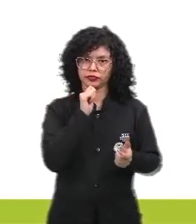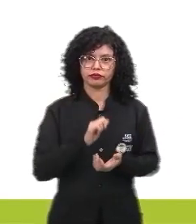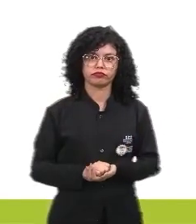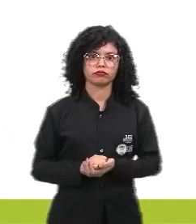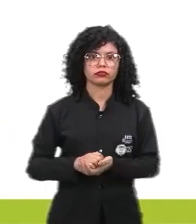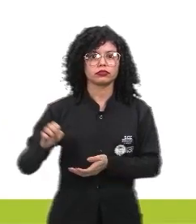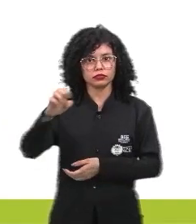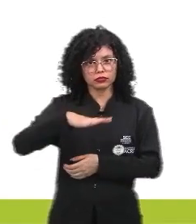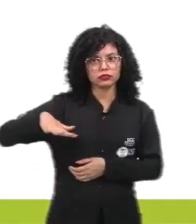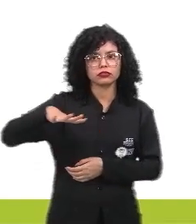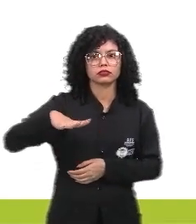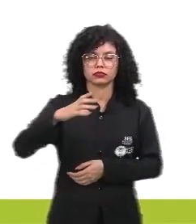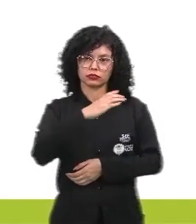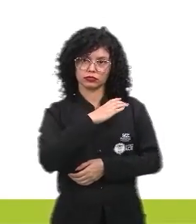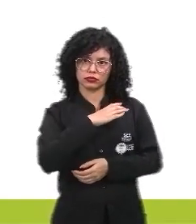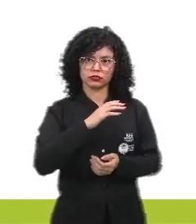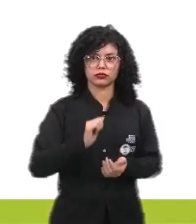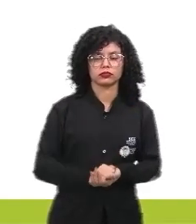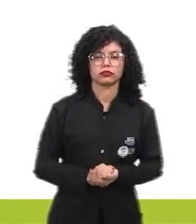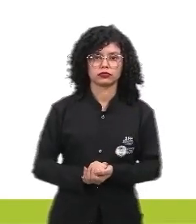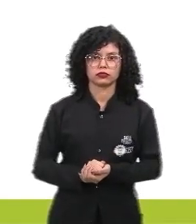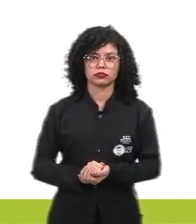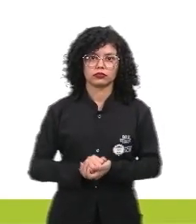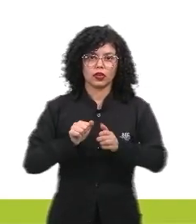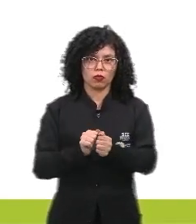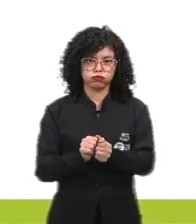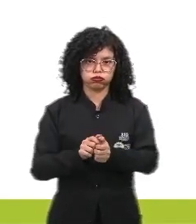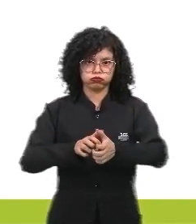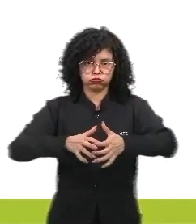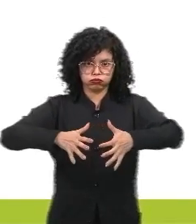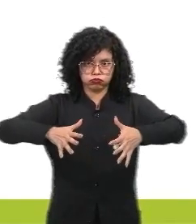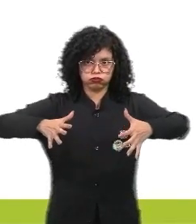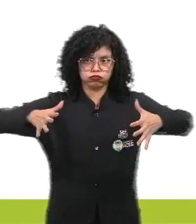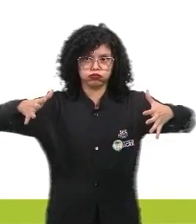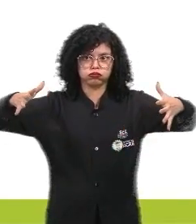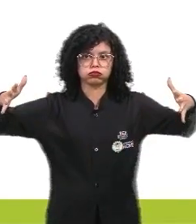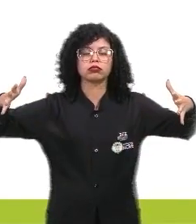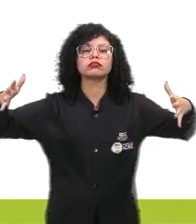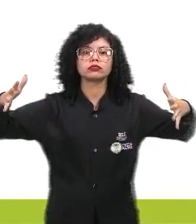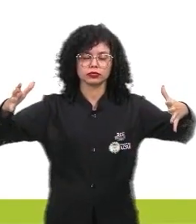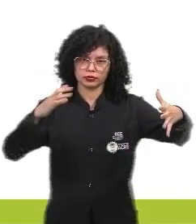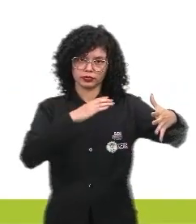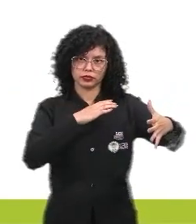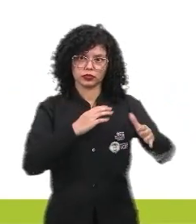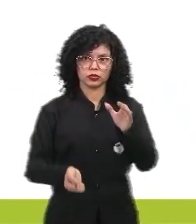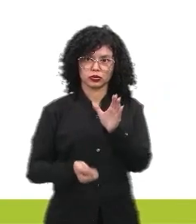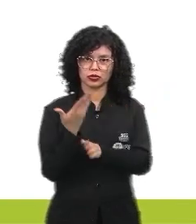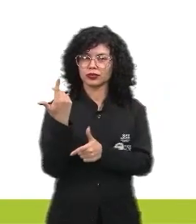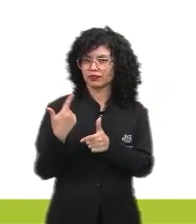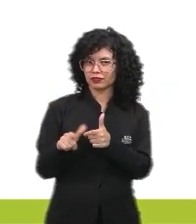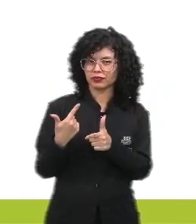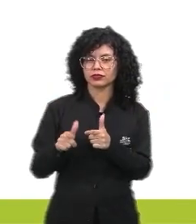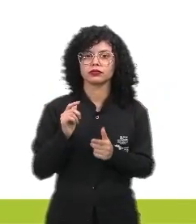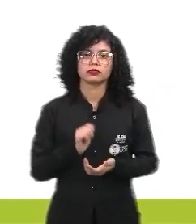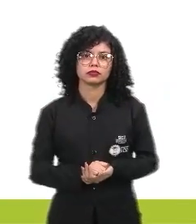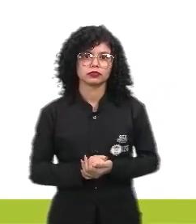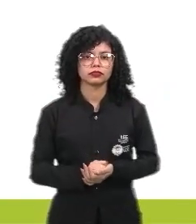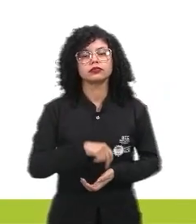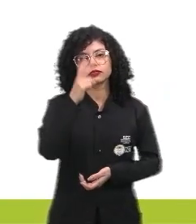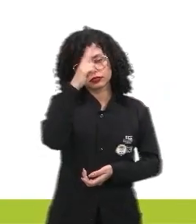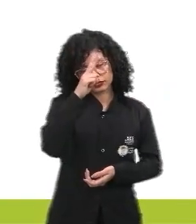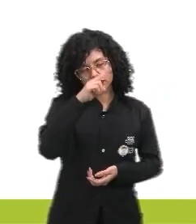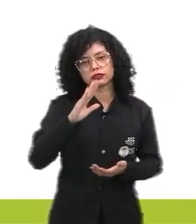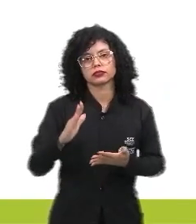rural e a urbanização, as cidades elas vão se tornar maiores, superlotadas, vão surgir vários problemas, né? Você deve se